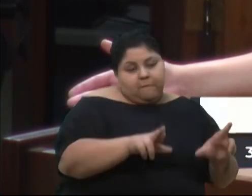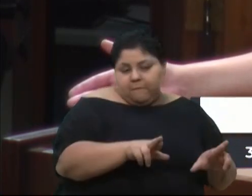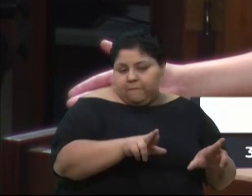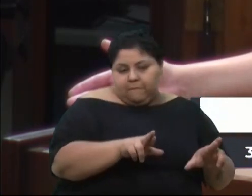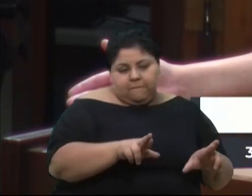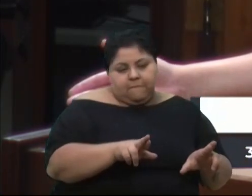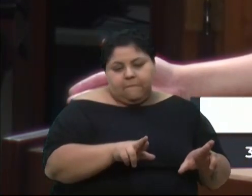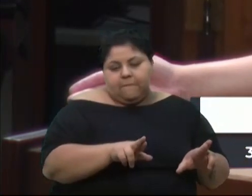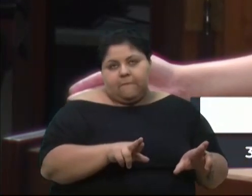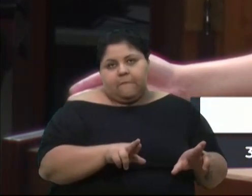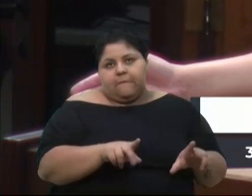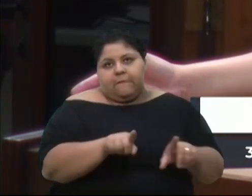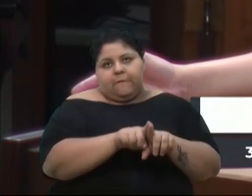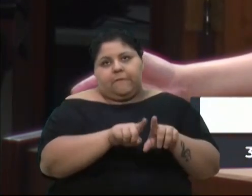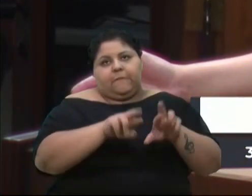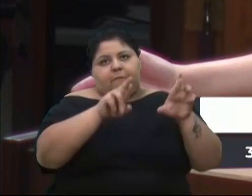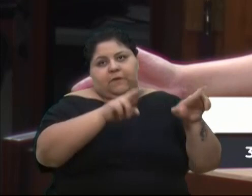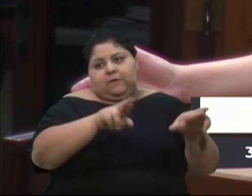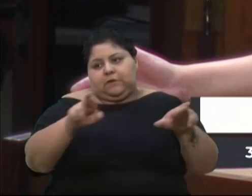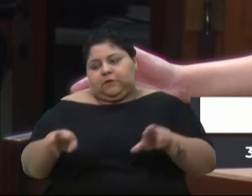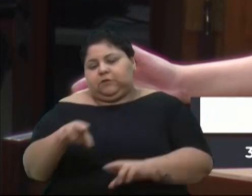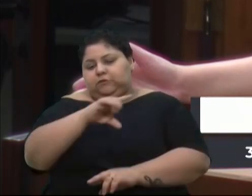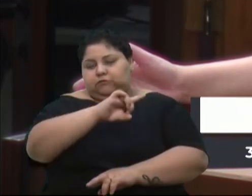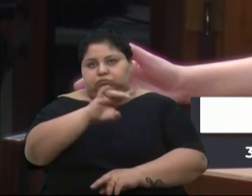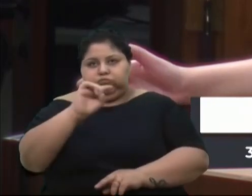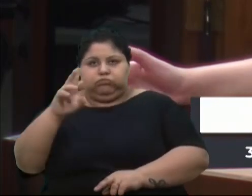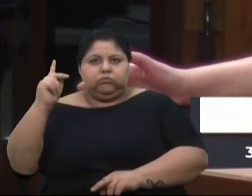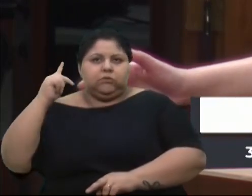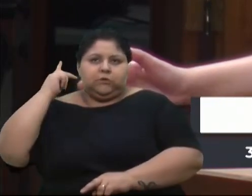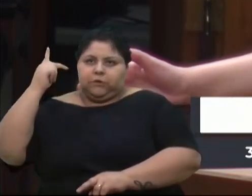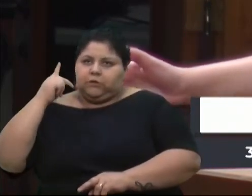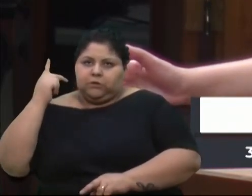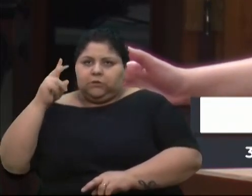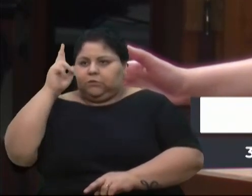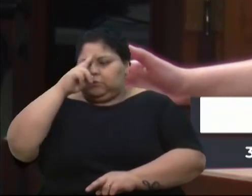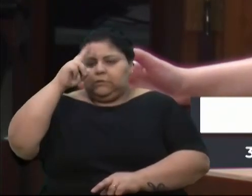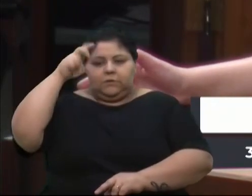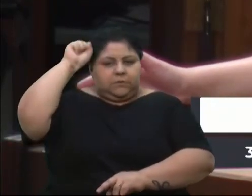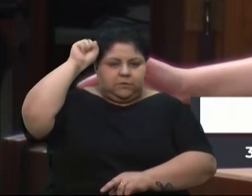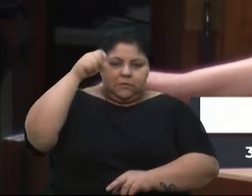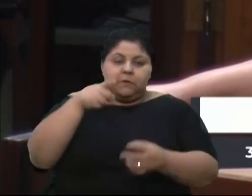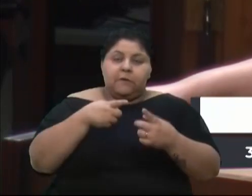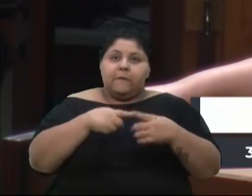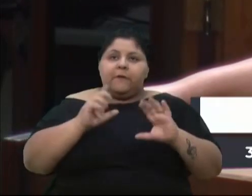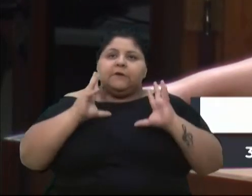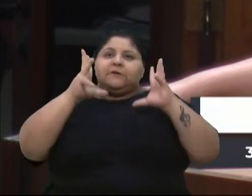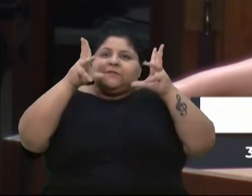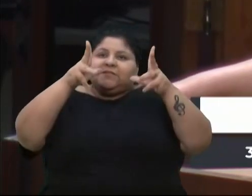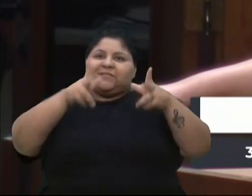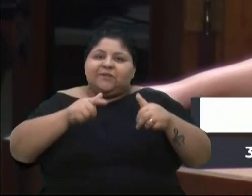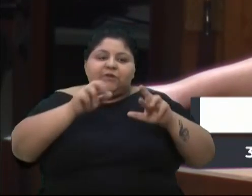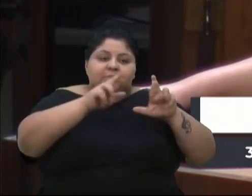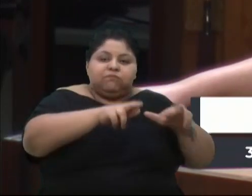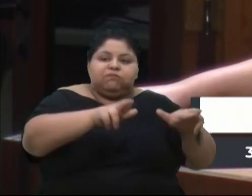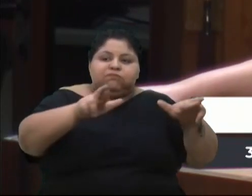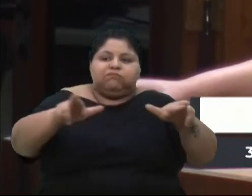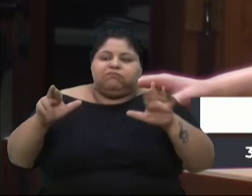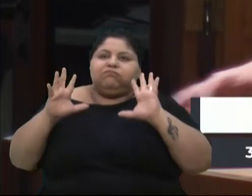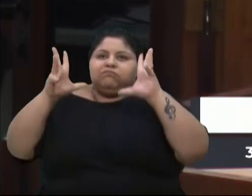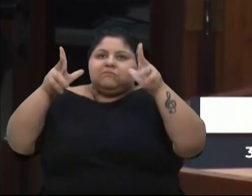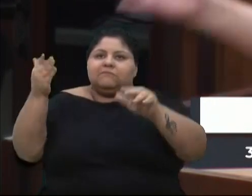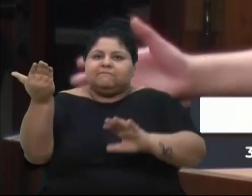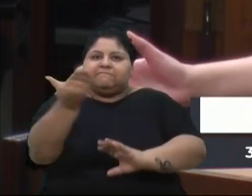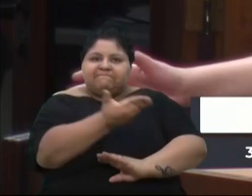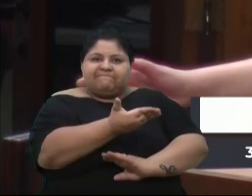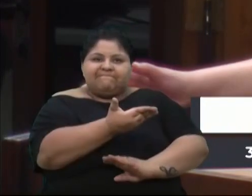a região do vereador Juliano, para a região do vereador Xuxa, mas para a região de todos vocês. Para quem